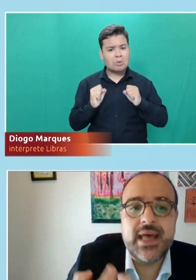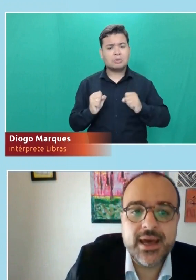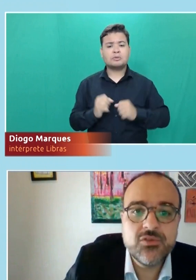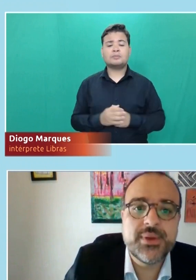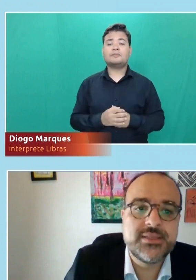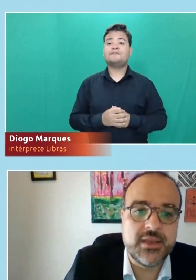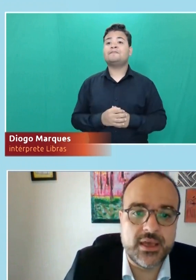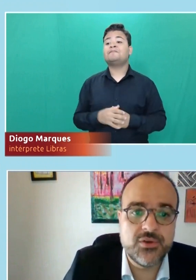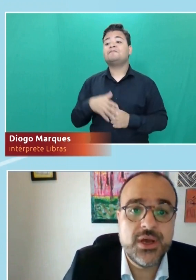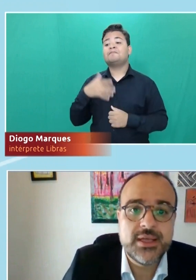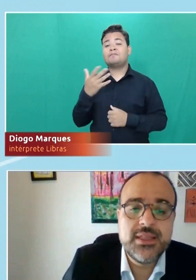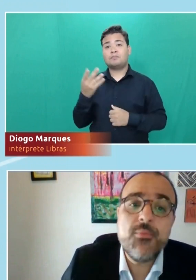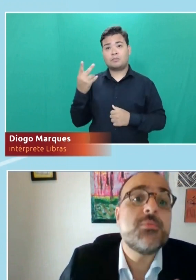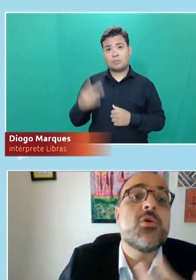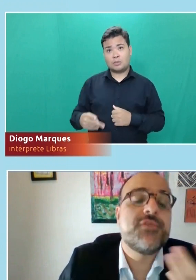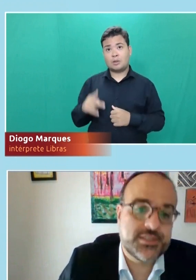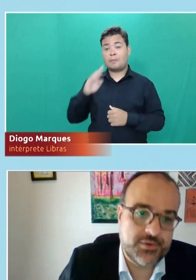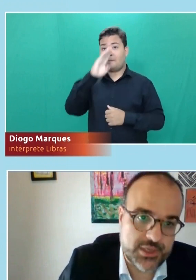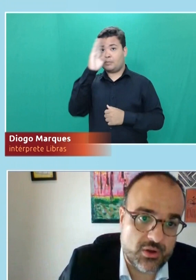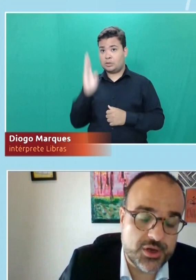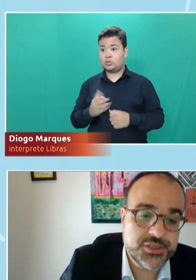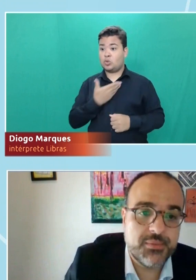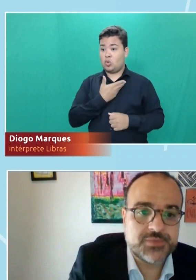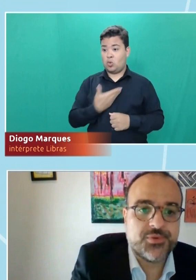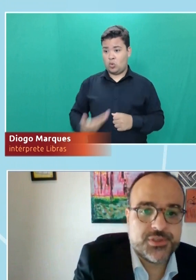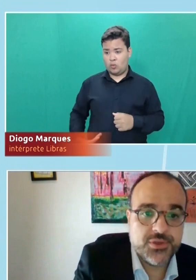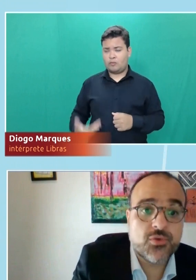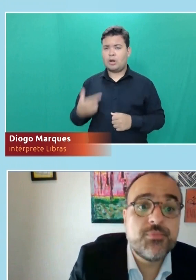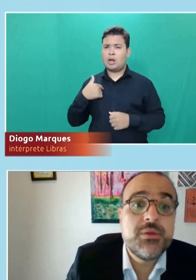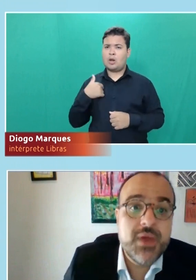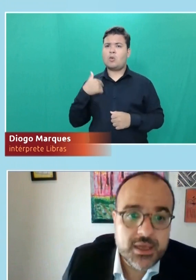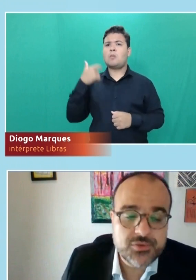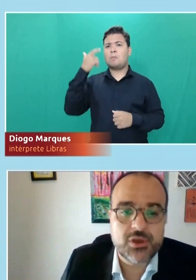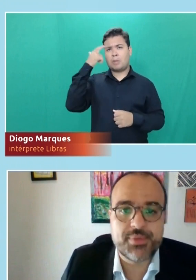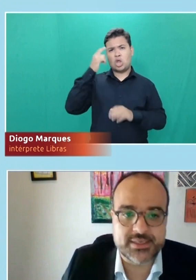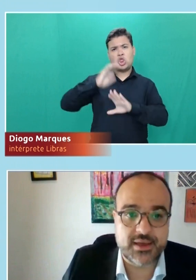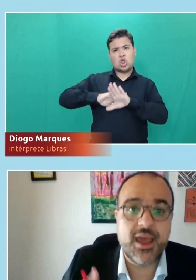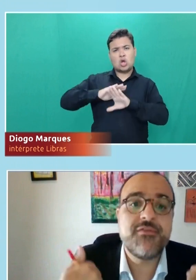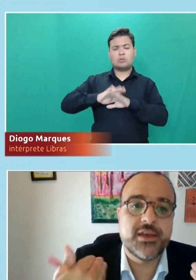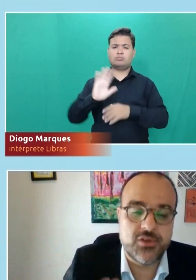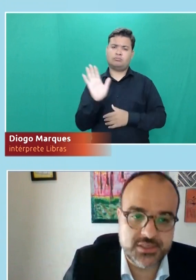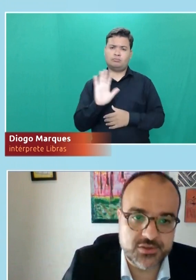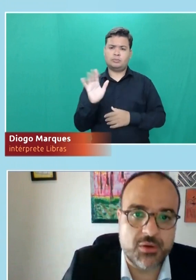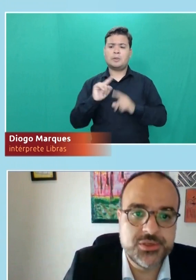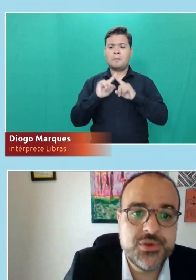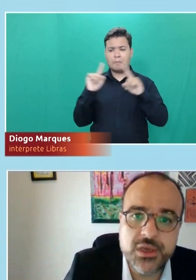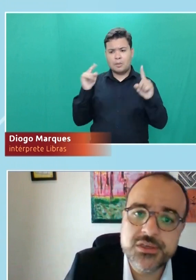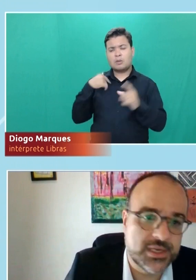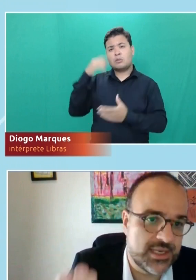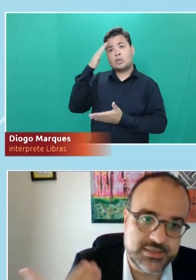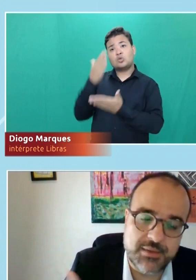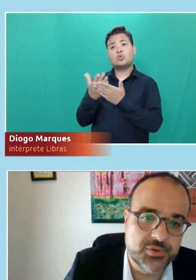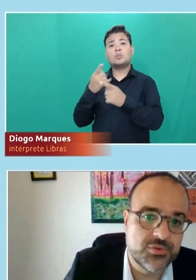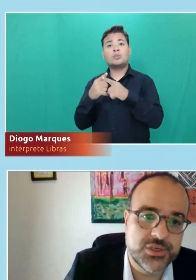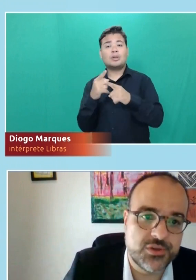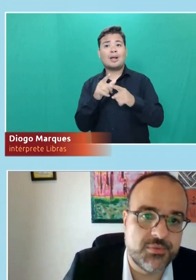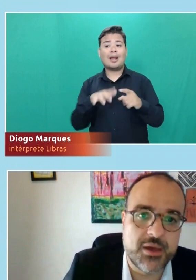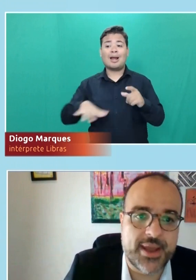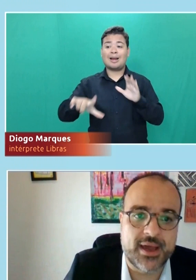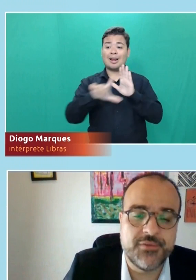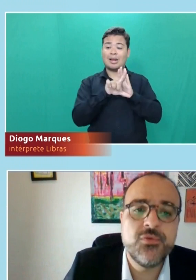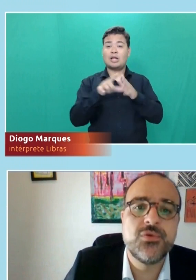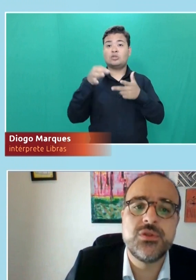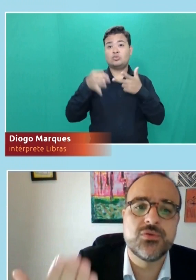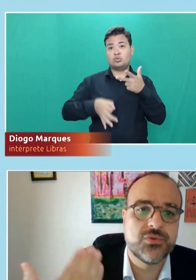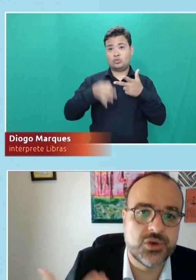o Estado brasileiro, não por uma convicção ideológica, mas por estrito cumprimento do que prescrevem as nossas normas jurídicas, a exemplo do